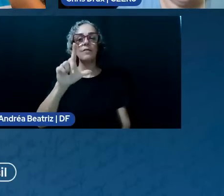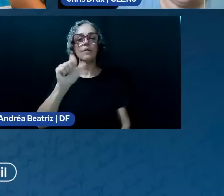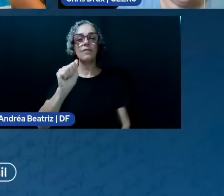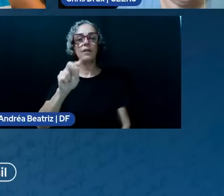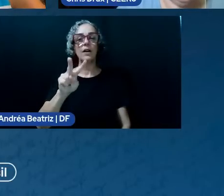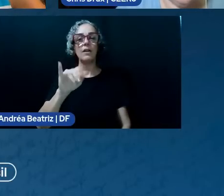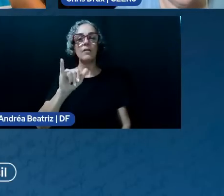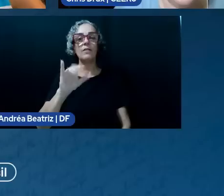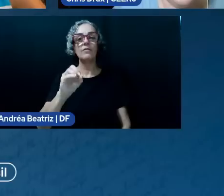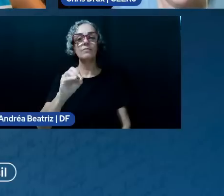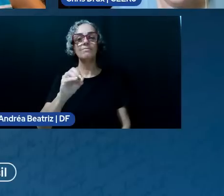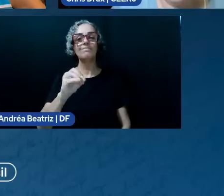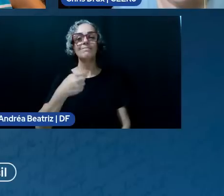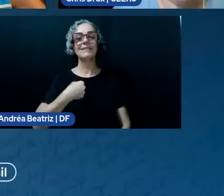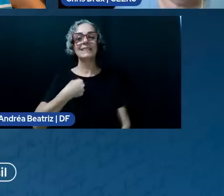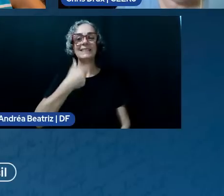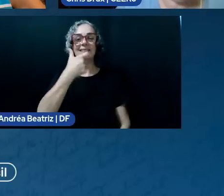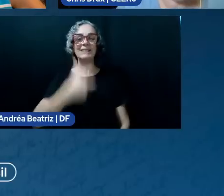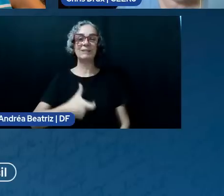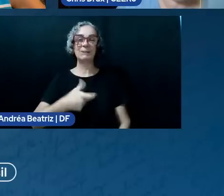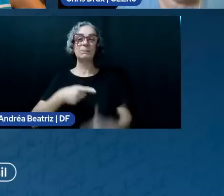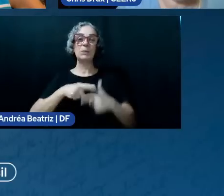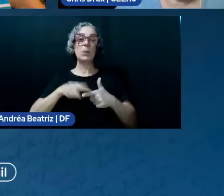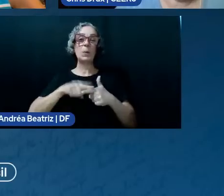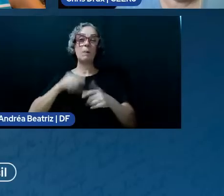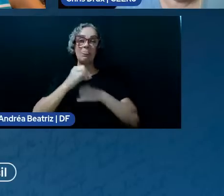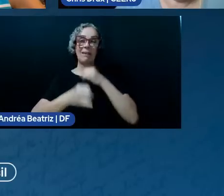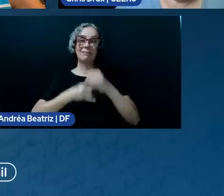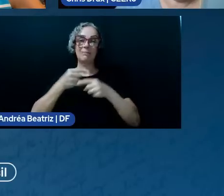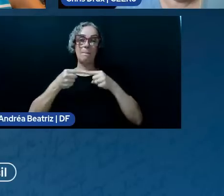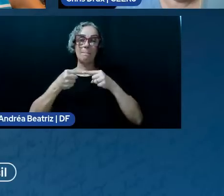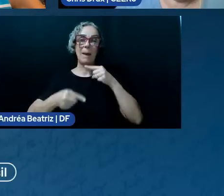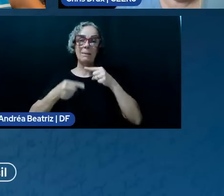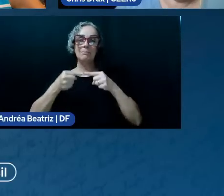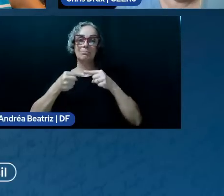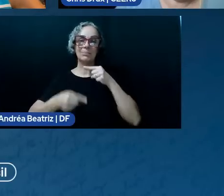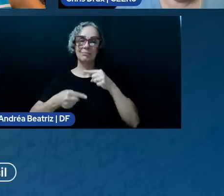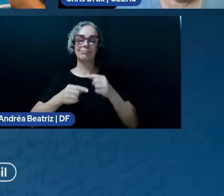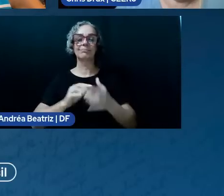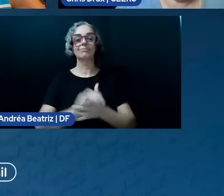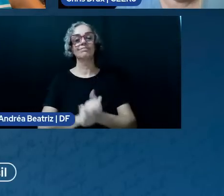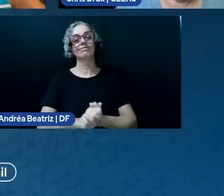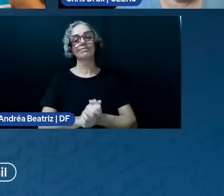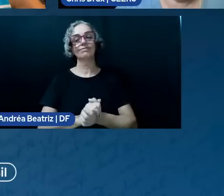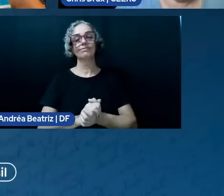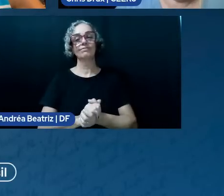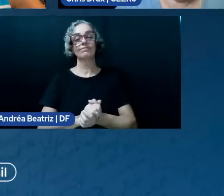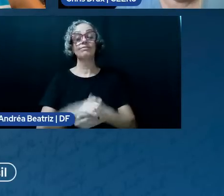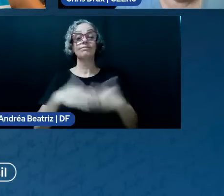Perfeito, eu estava com um problema de internet aqui, pessoal. Então, a